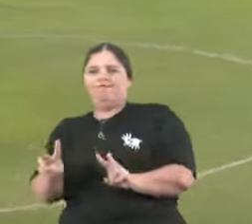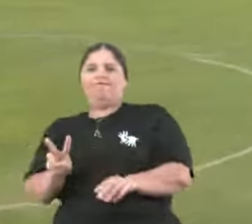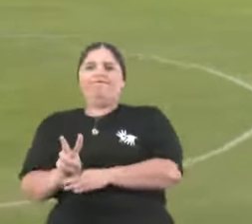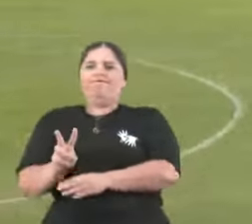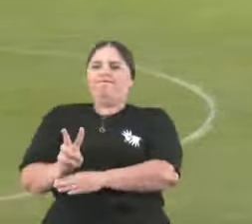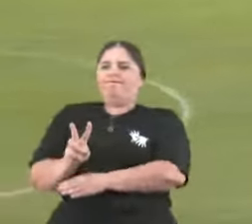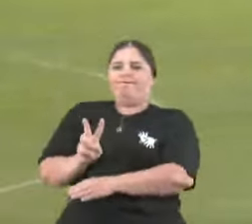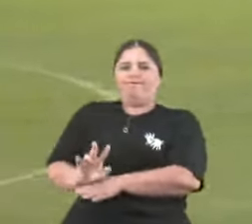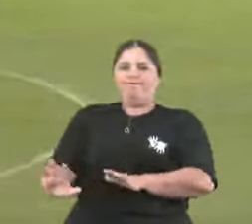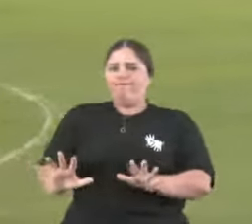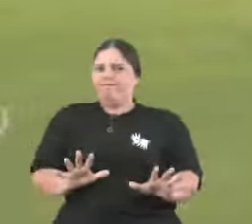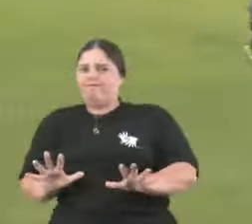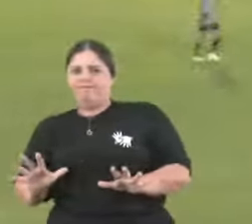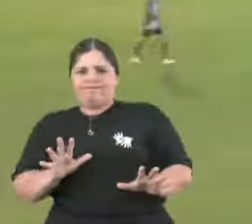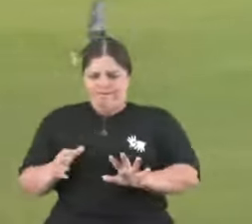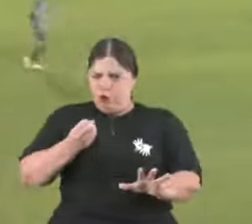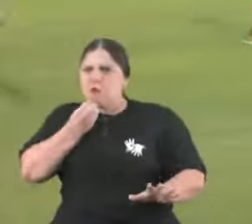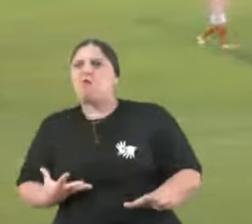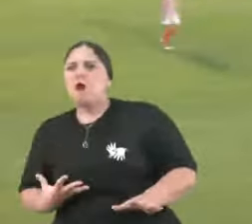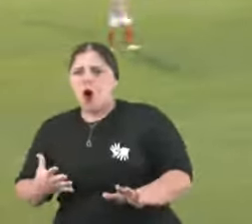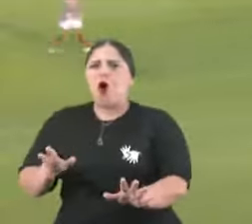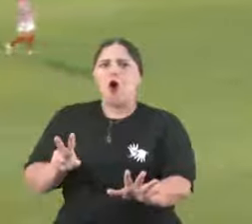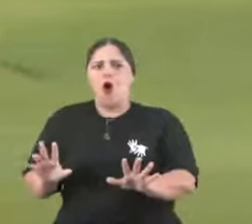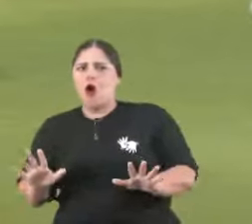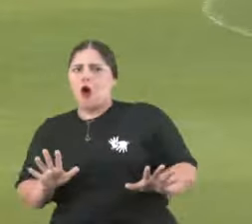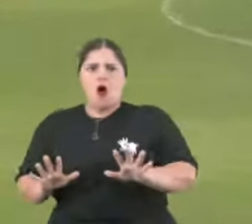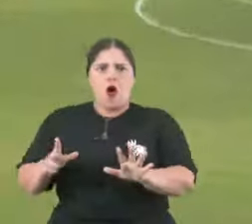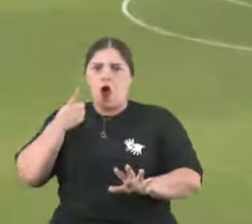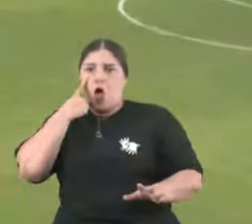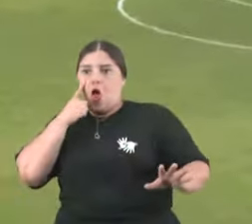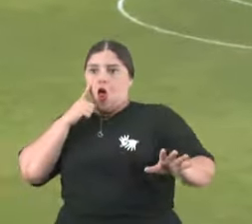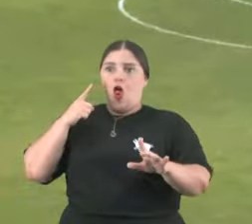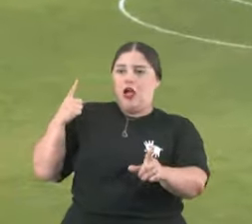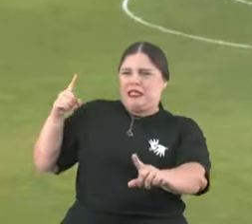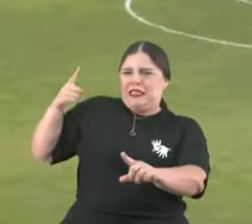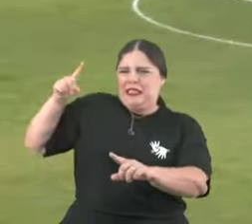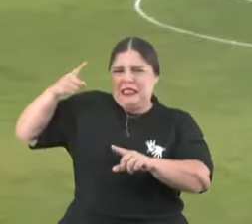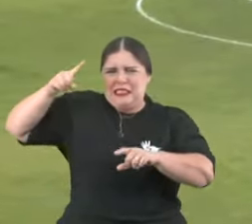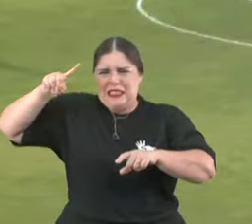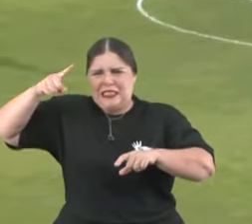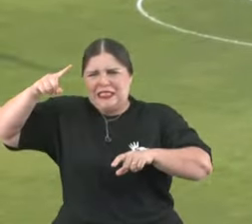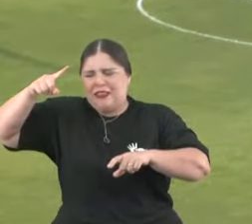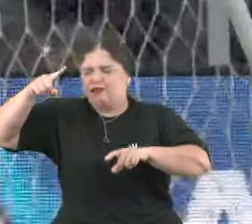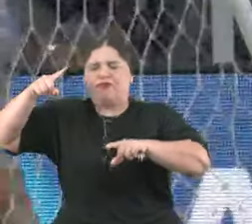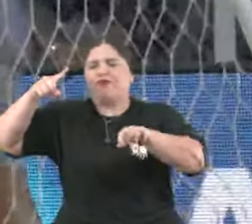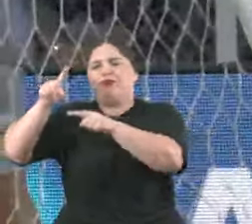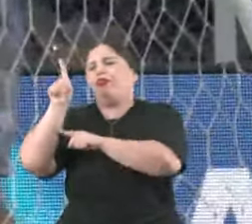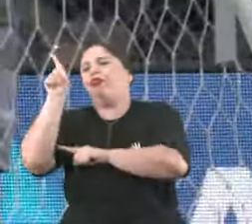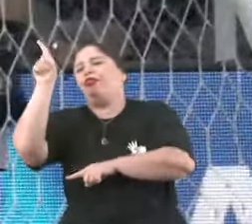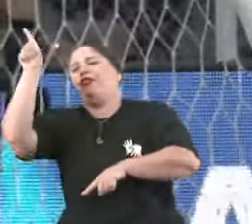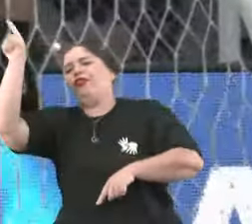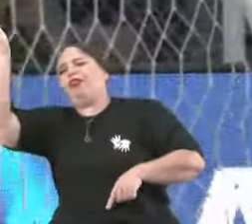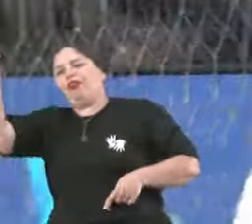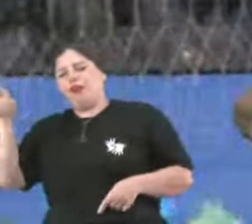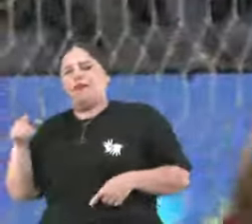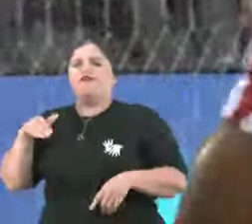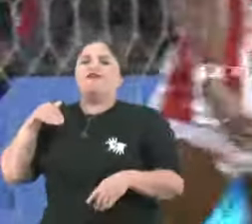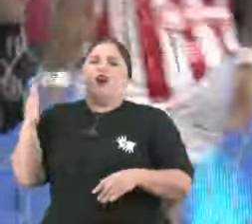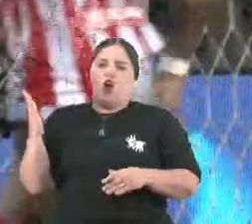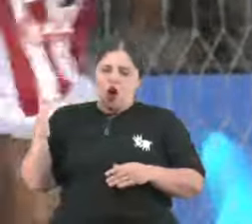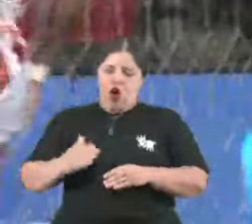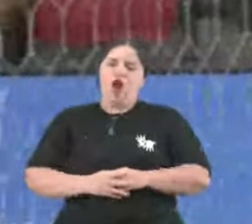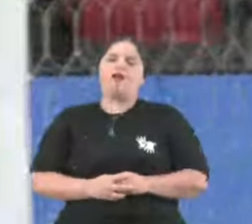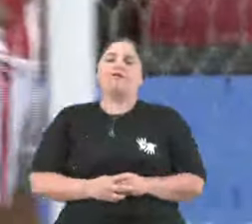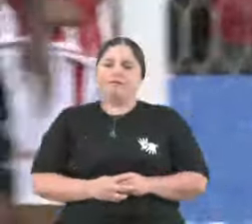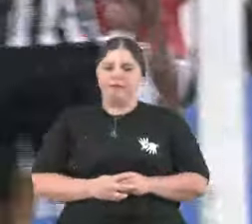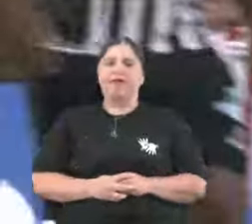boa. Com liberdade o Kellington, sacudiu na área, houve o desvio e ela sai pela linha de